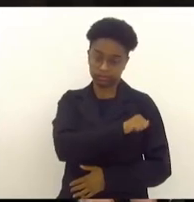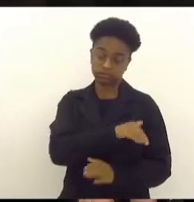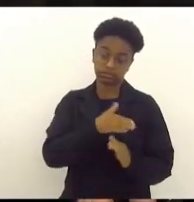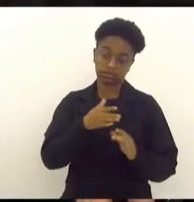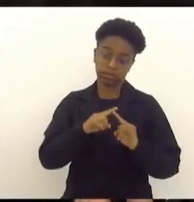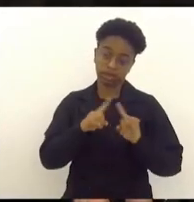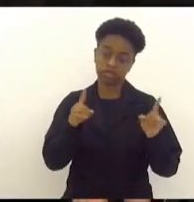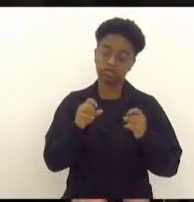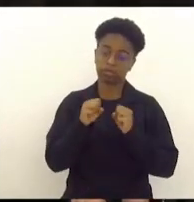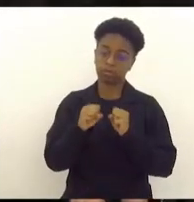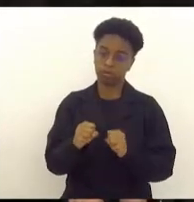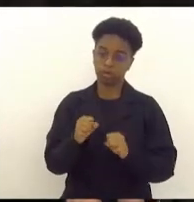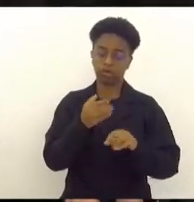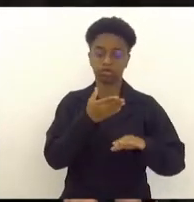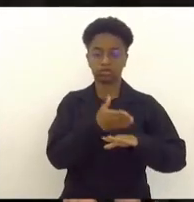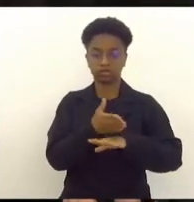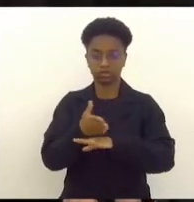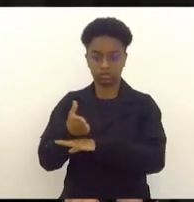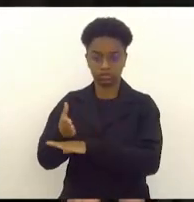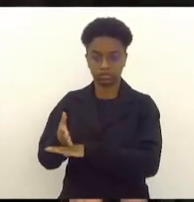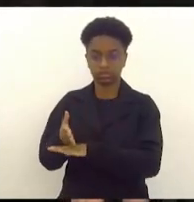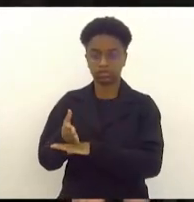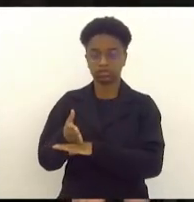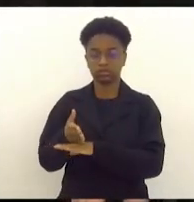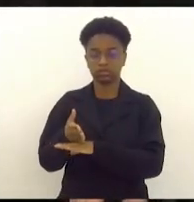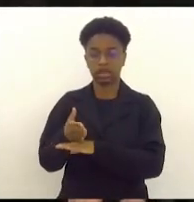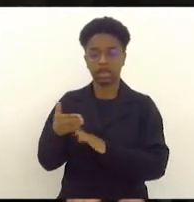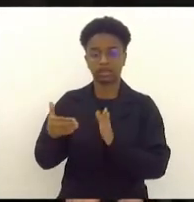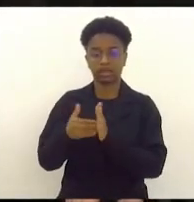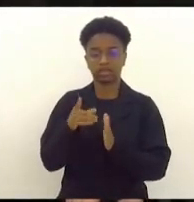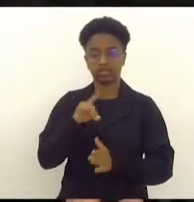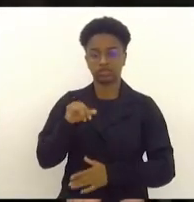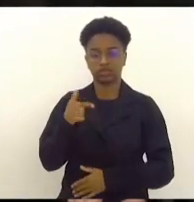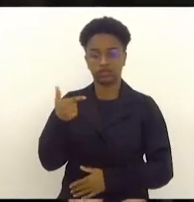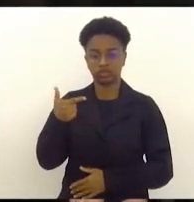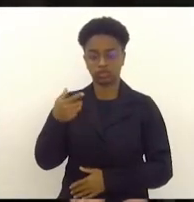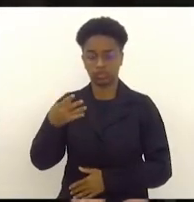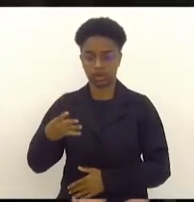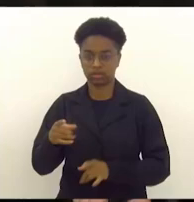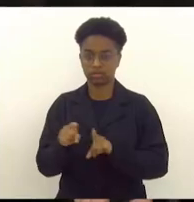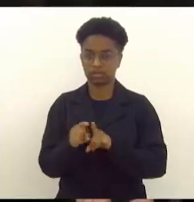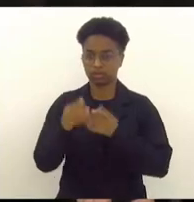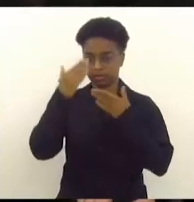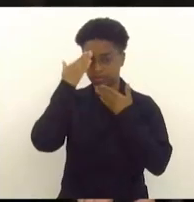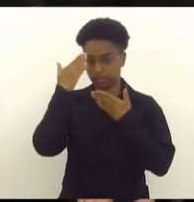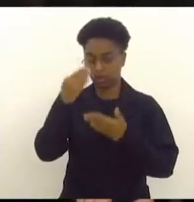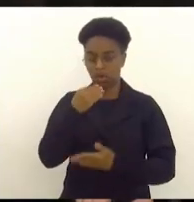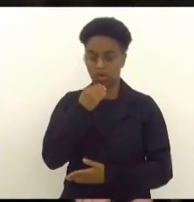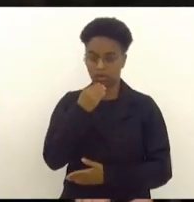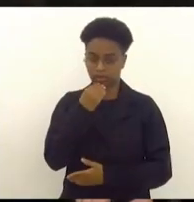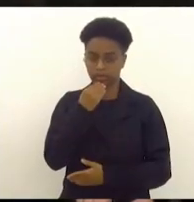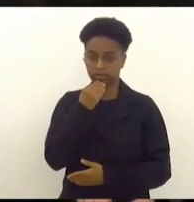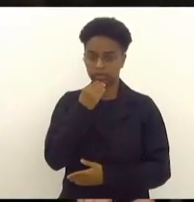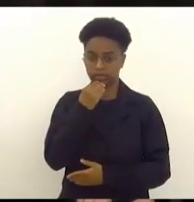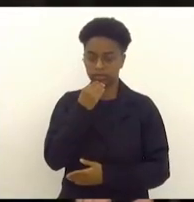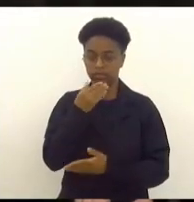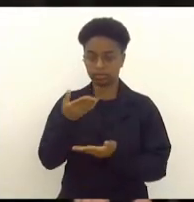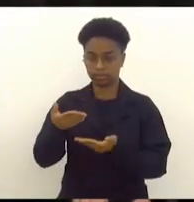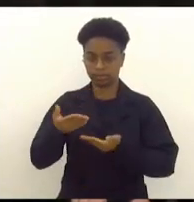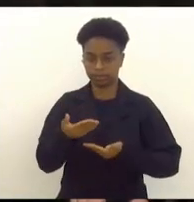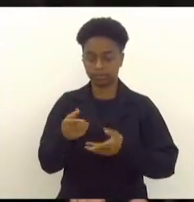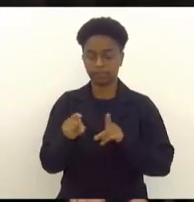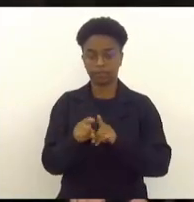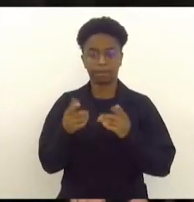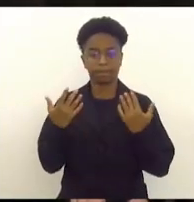ainda comparecer até o dia 24 e agradecer também por óbvio né o convite